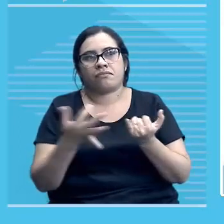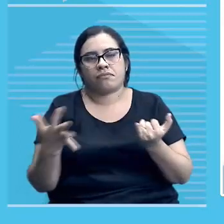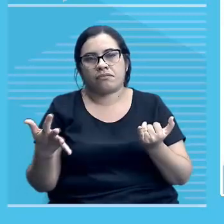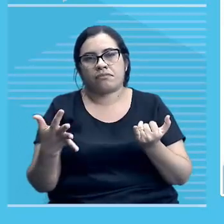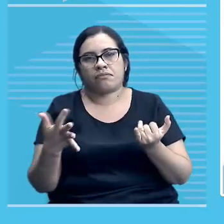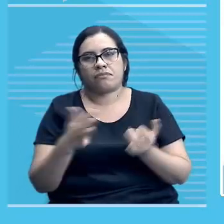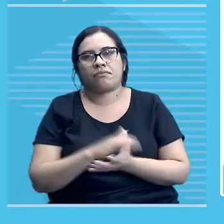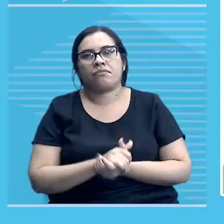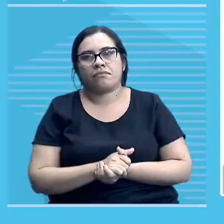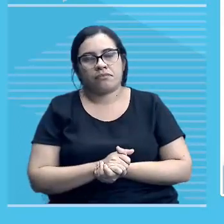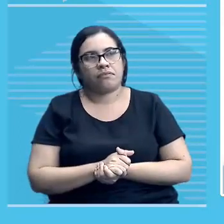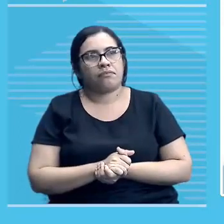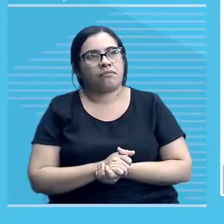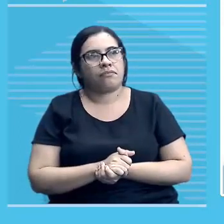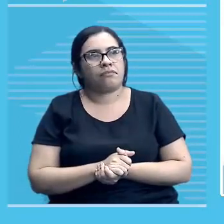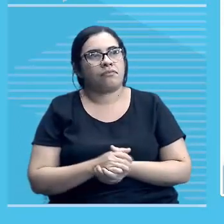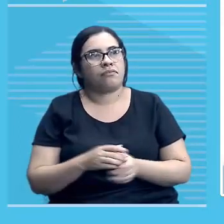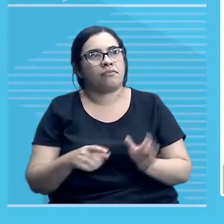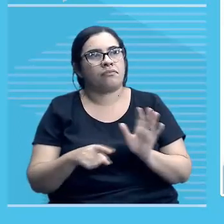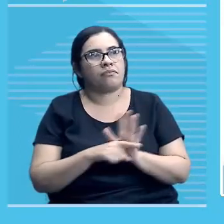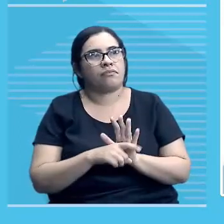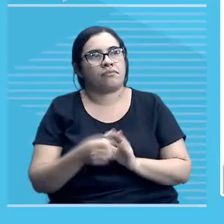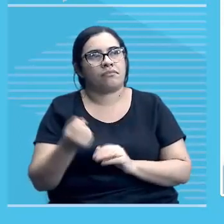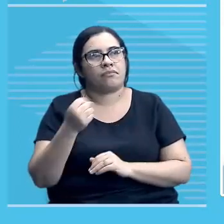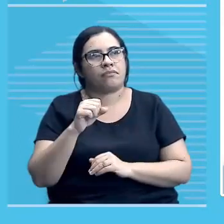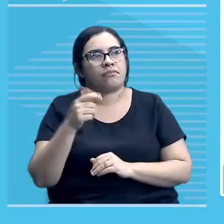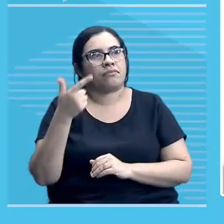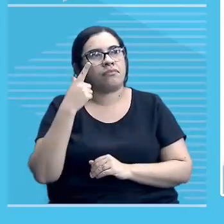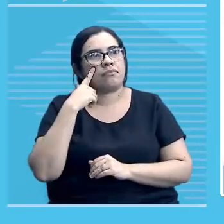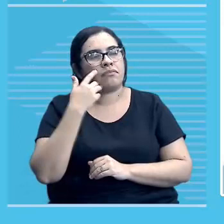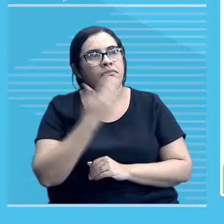fica menos 8 ao quadrado,